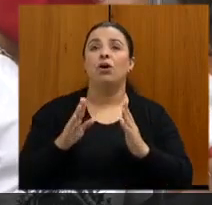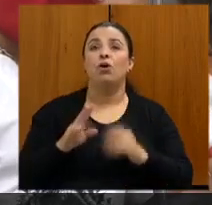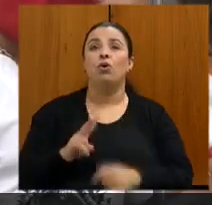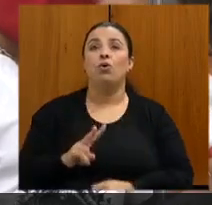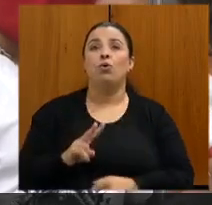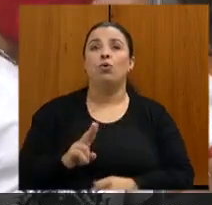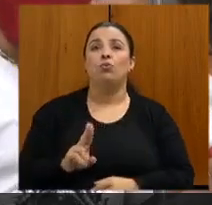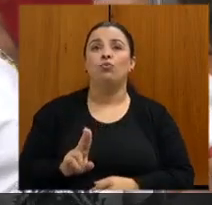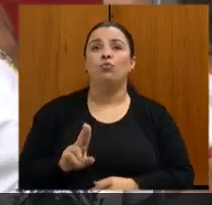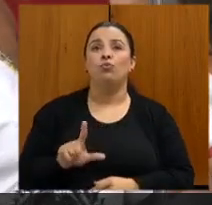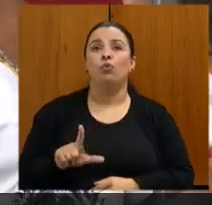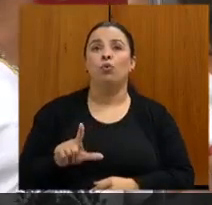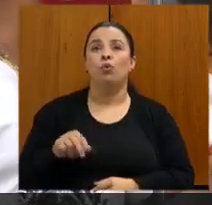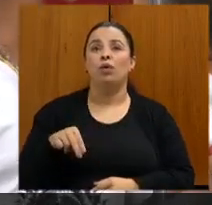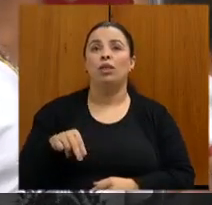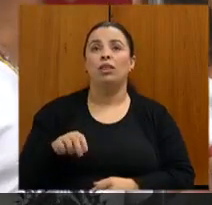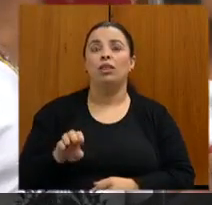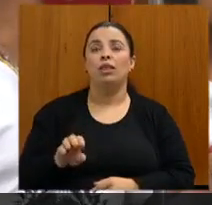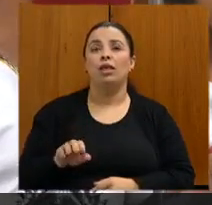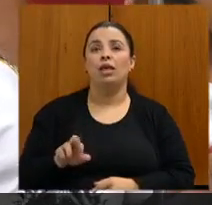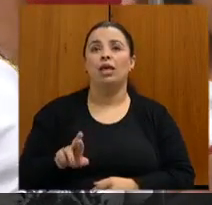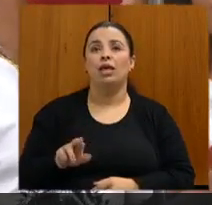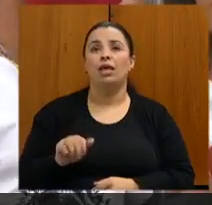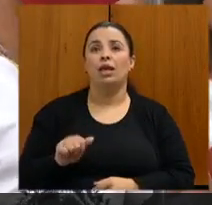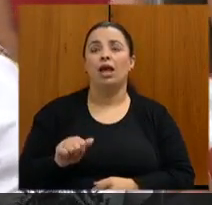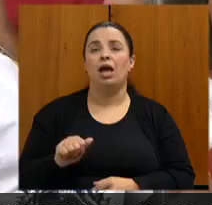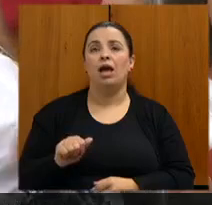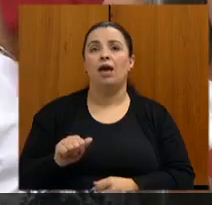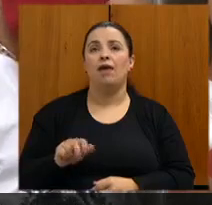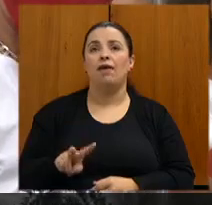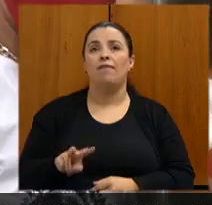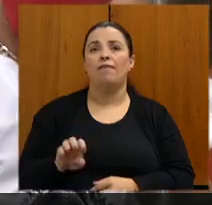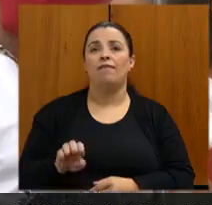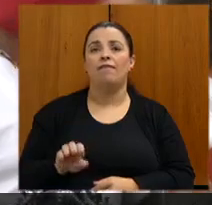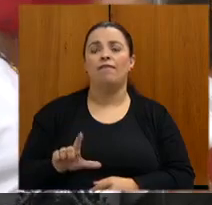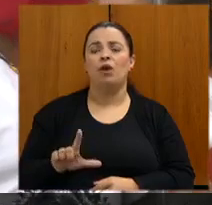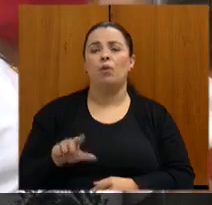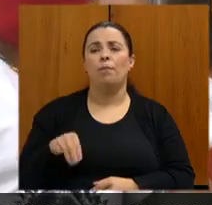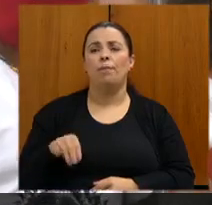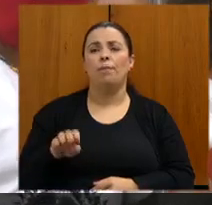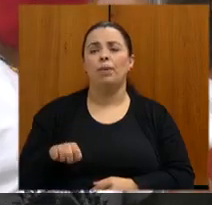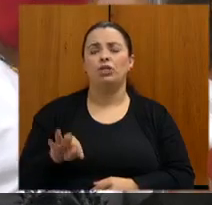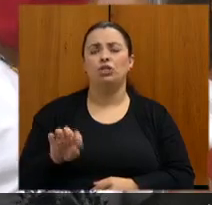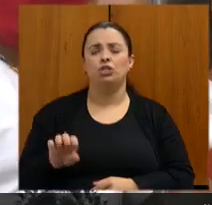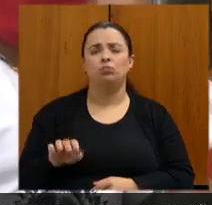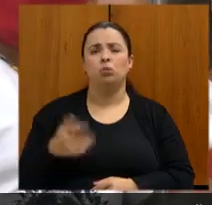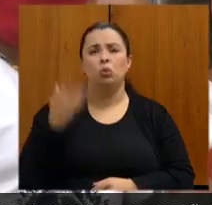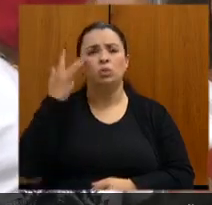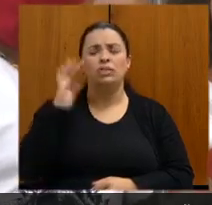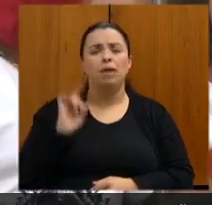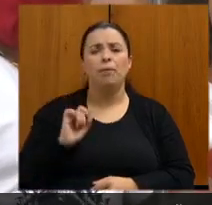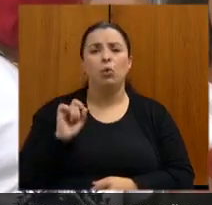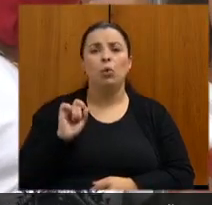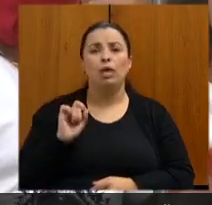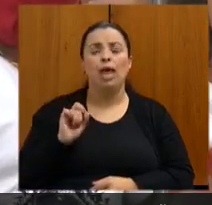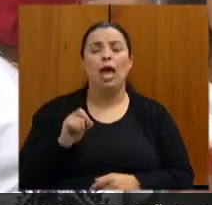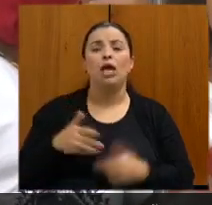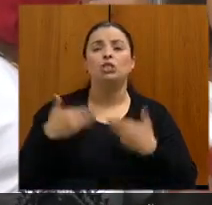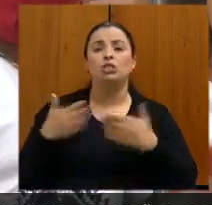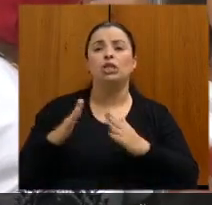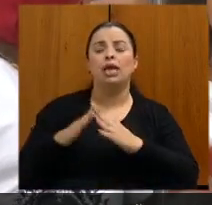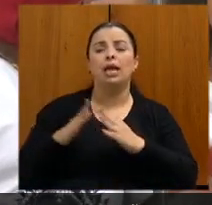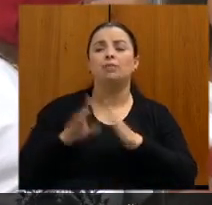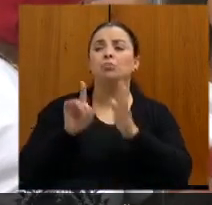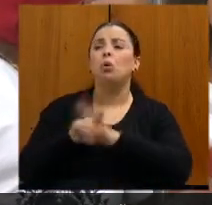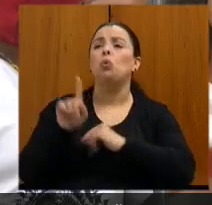vídeo e isso aí foi que quando eu cheguei em casa chorando a minha tia veio me falar que